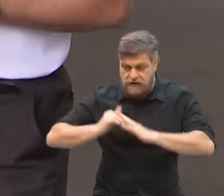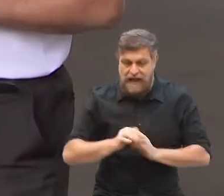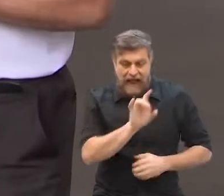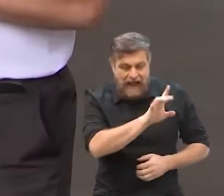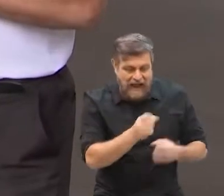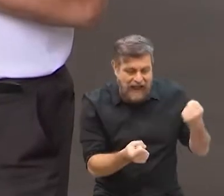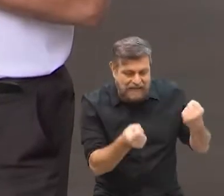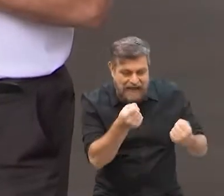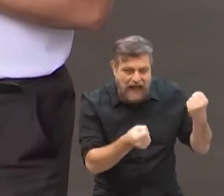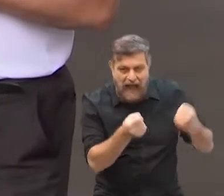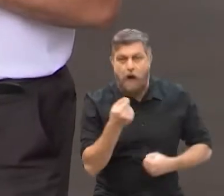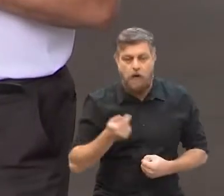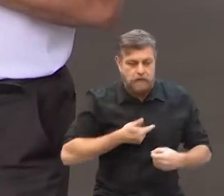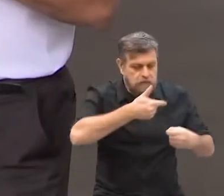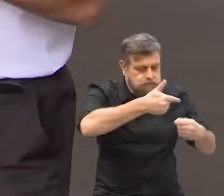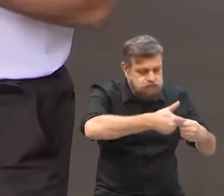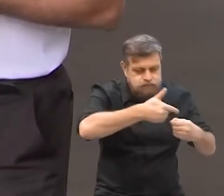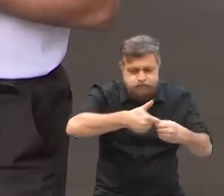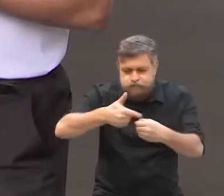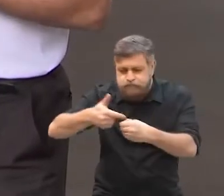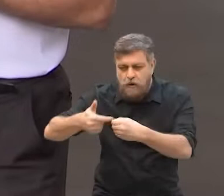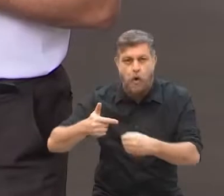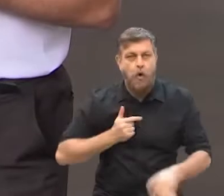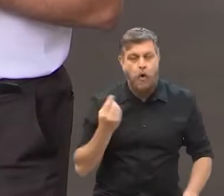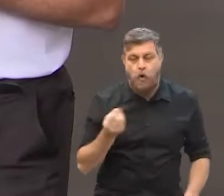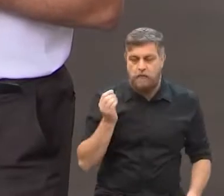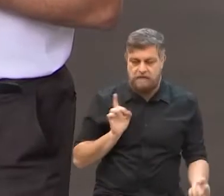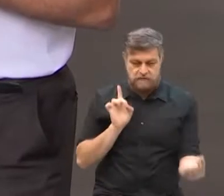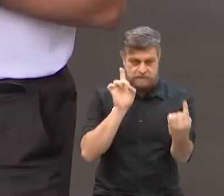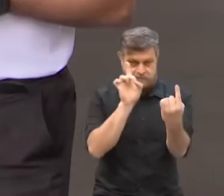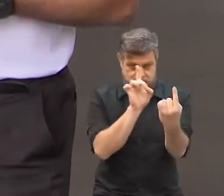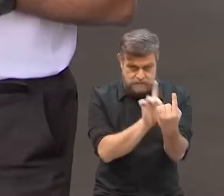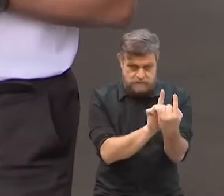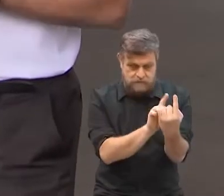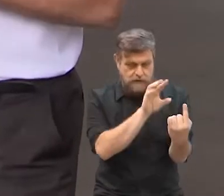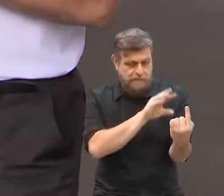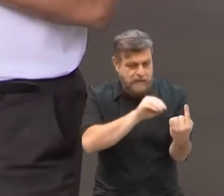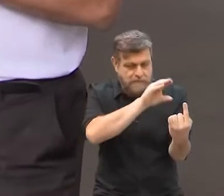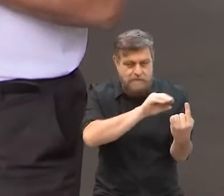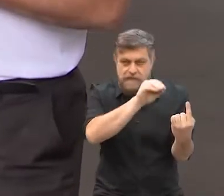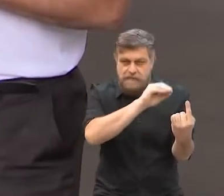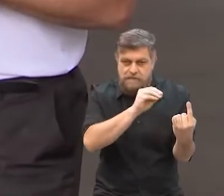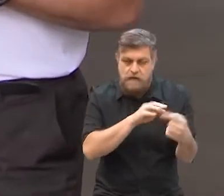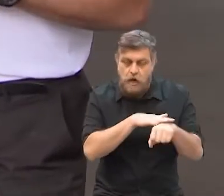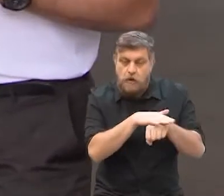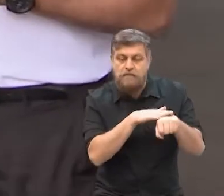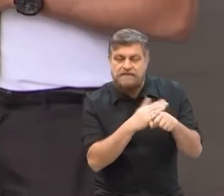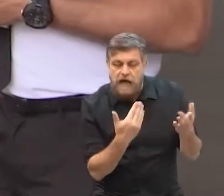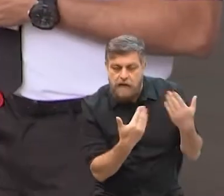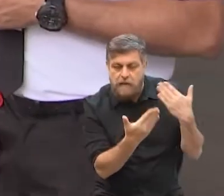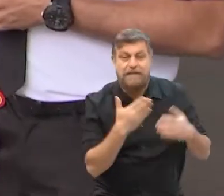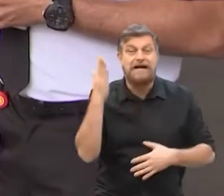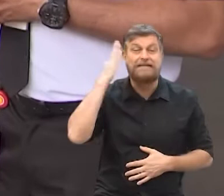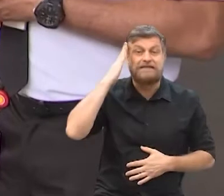põe o bico, você entendeu? Como que é para chegar no cliente, para poder abordar ele, para poder abastecer, qual